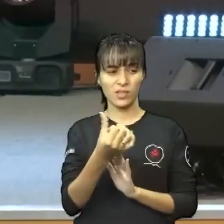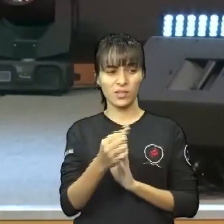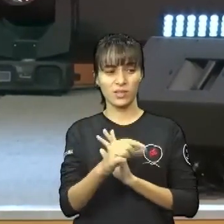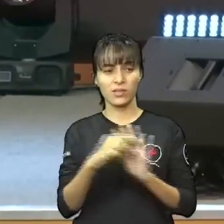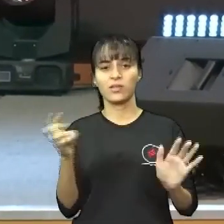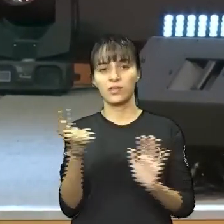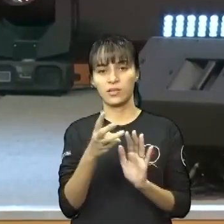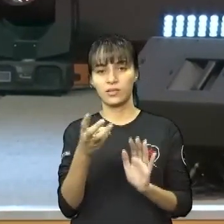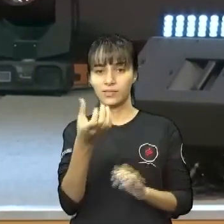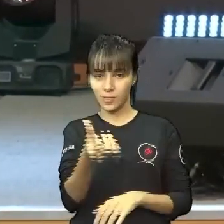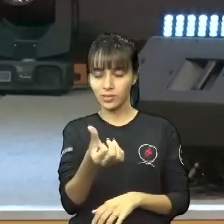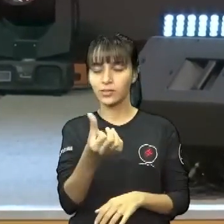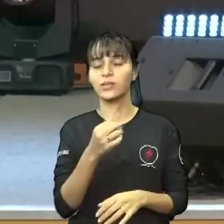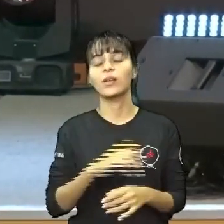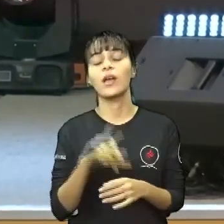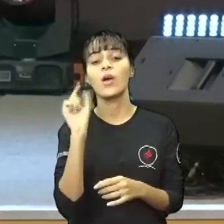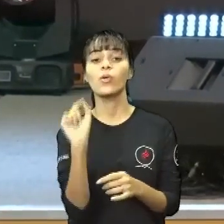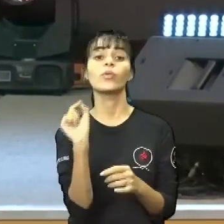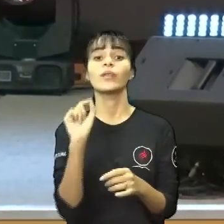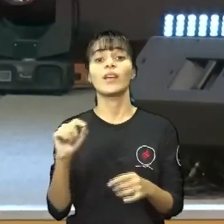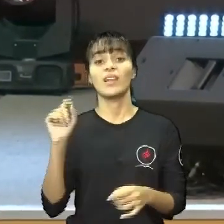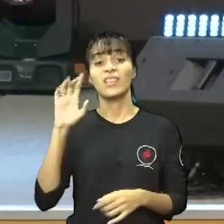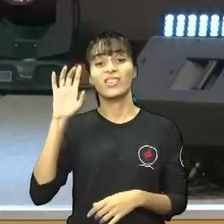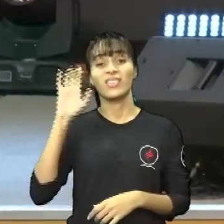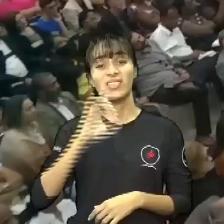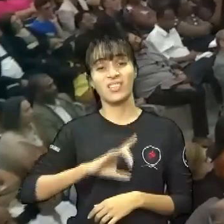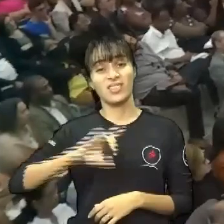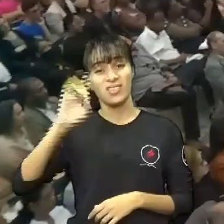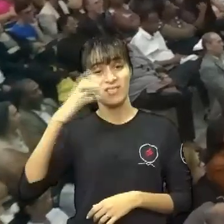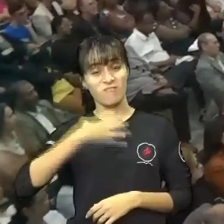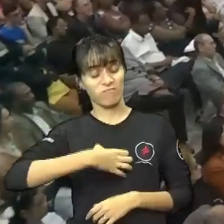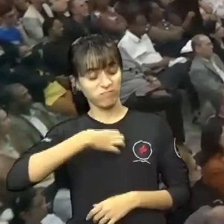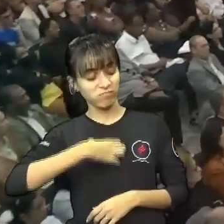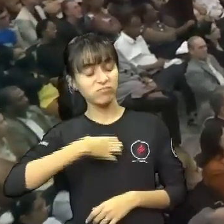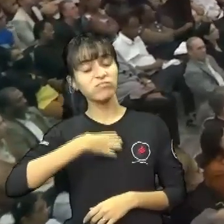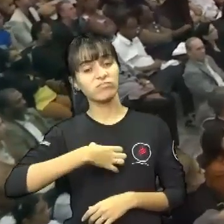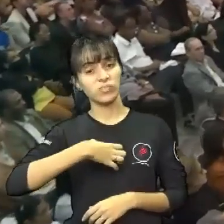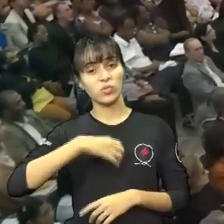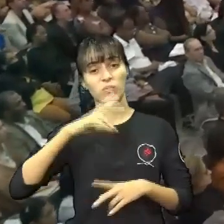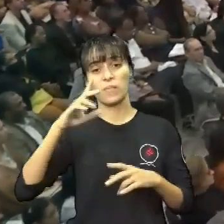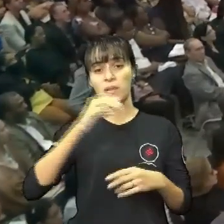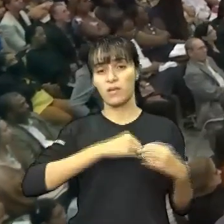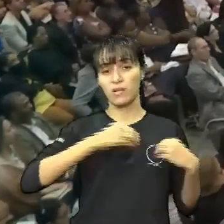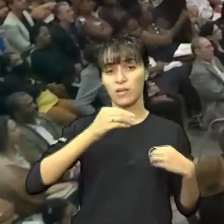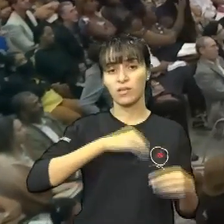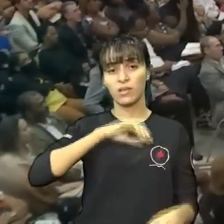a ira de Deus sobre o pecado a desobediência